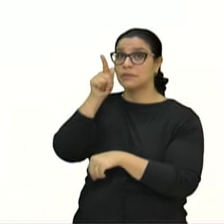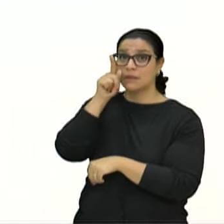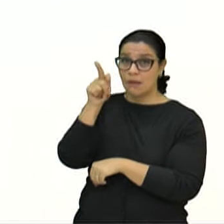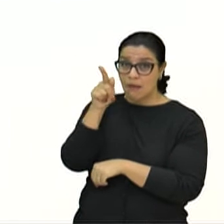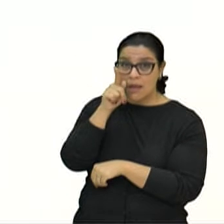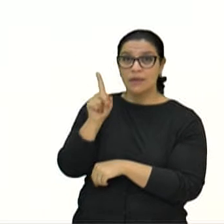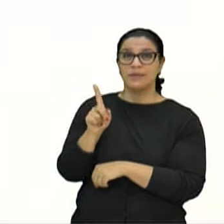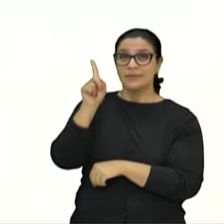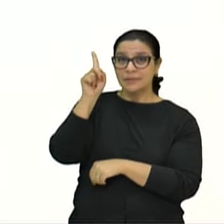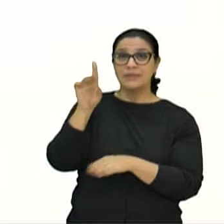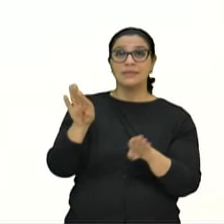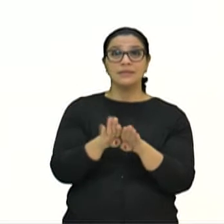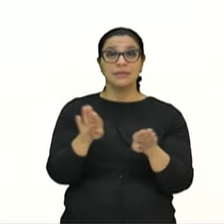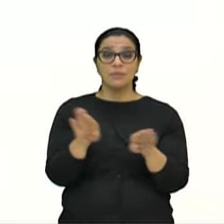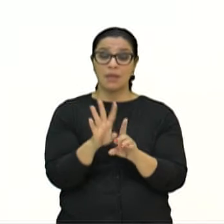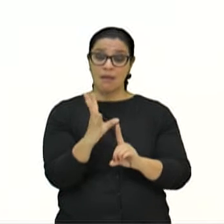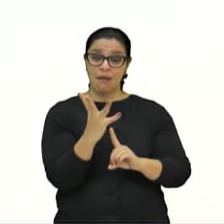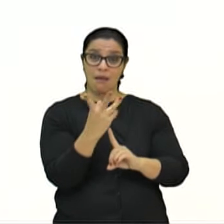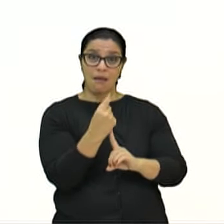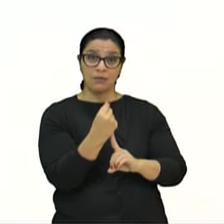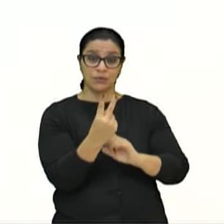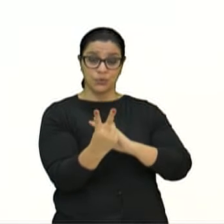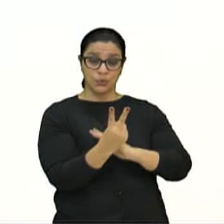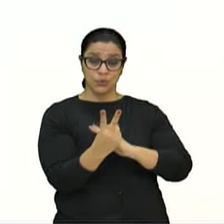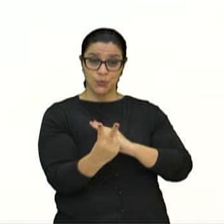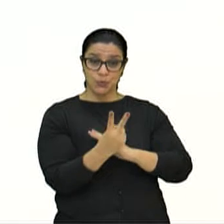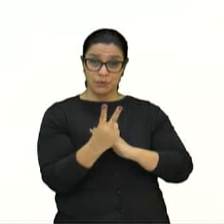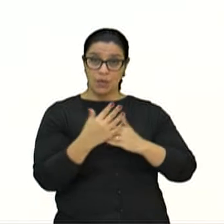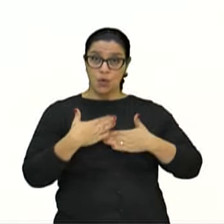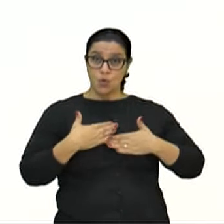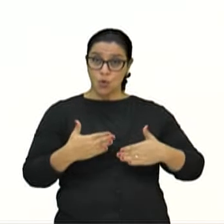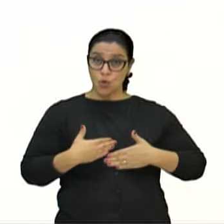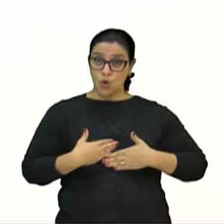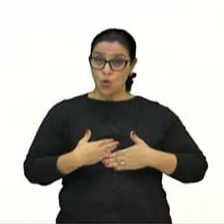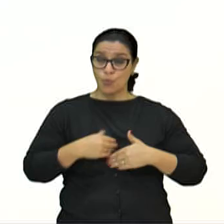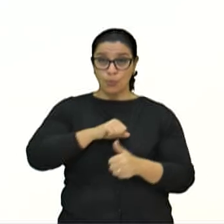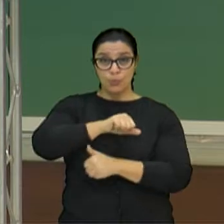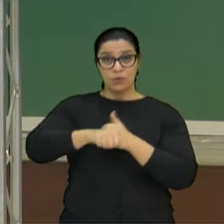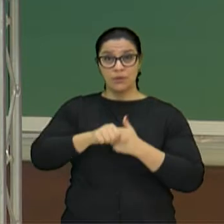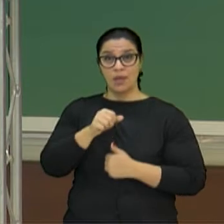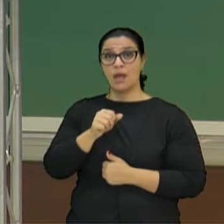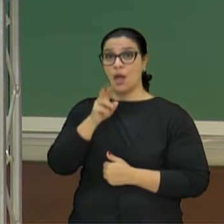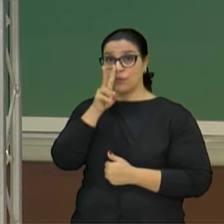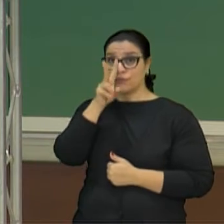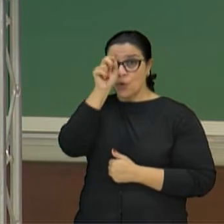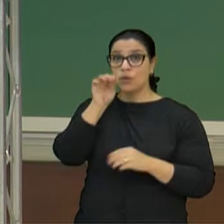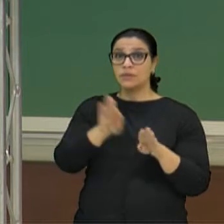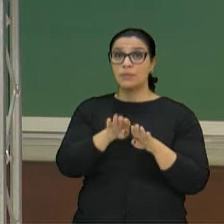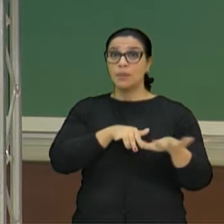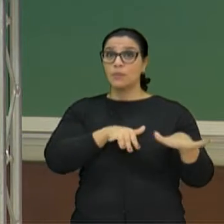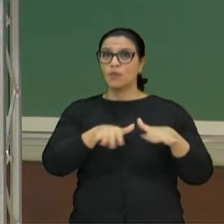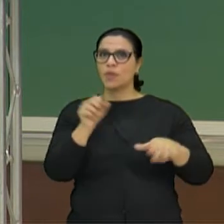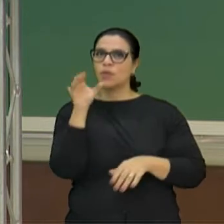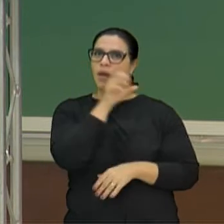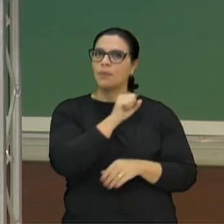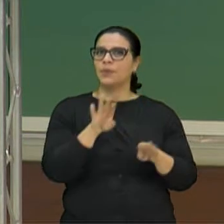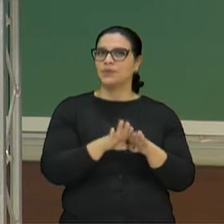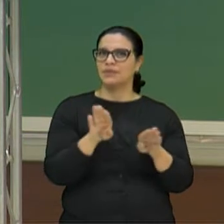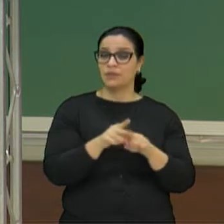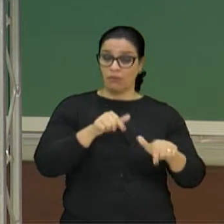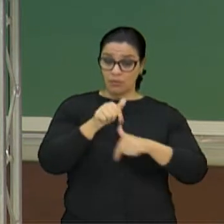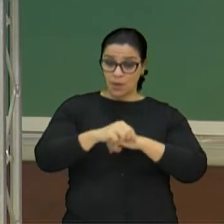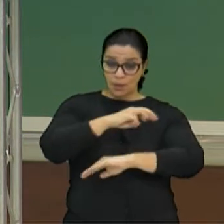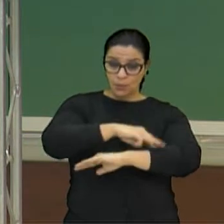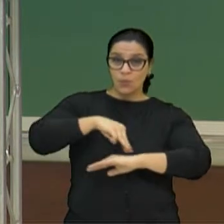gymnastique, que é a arte de fortificar o corpo e também dar-lhe agilidade. Então trabalhou o corpo, trabalhou a musculatura do